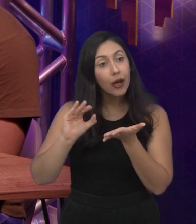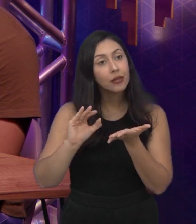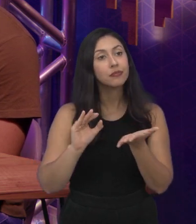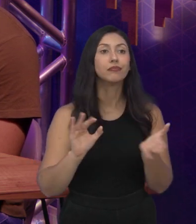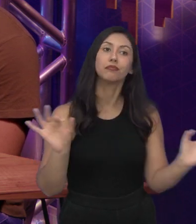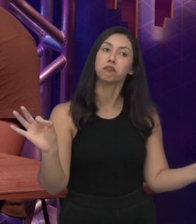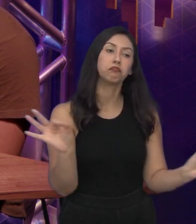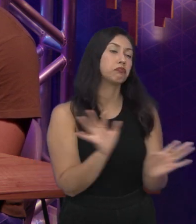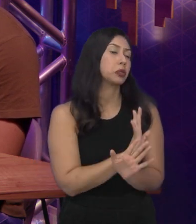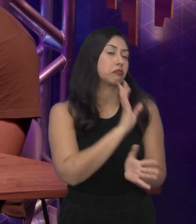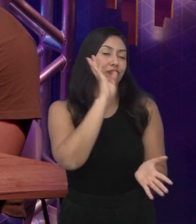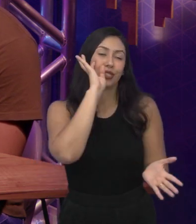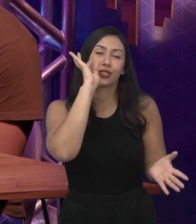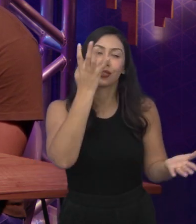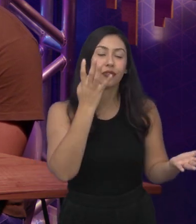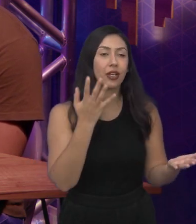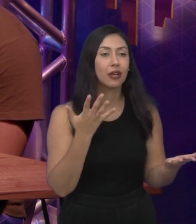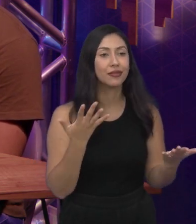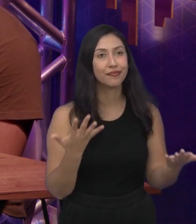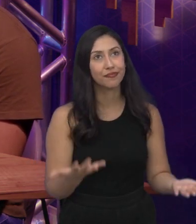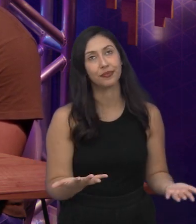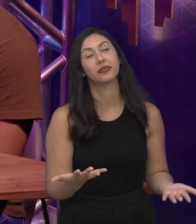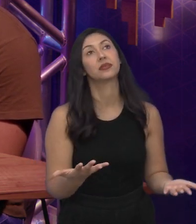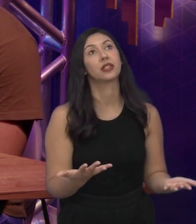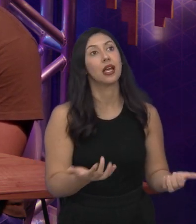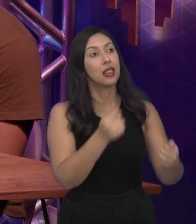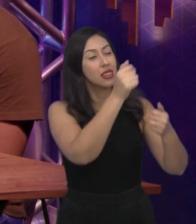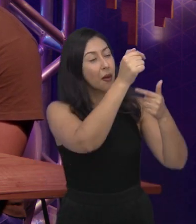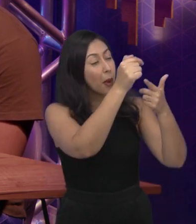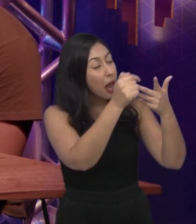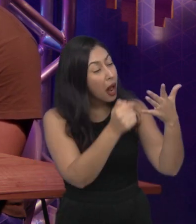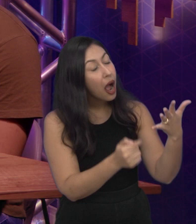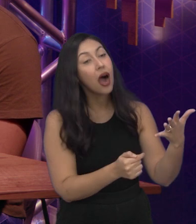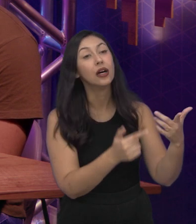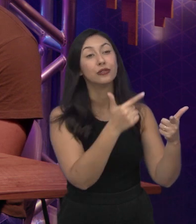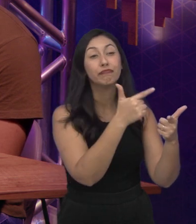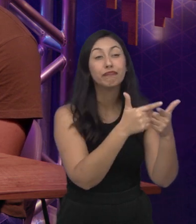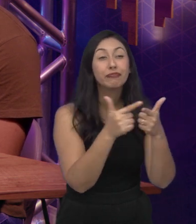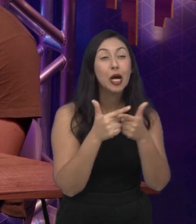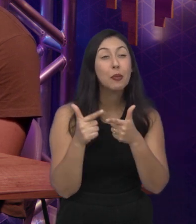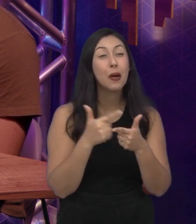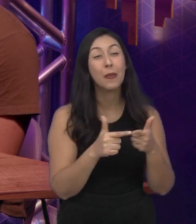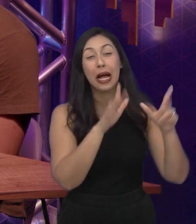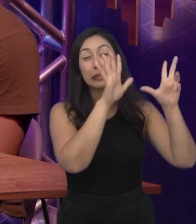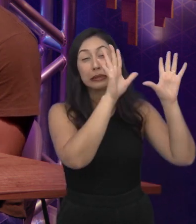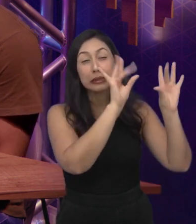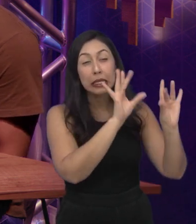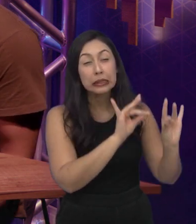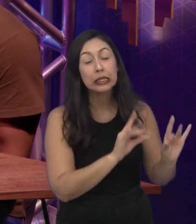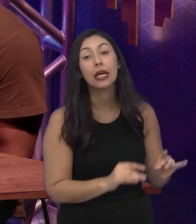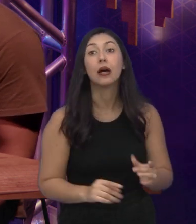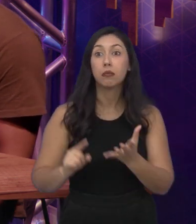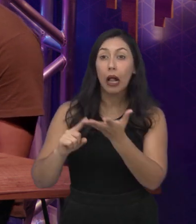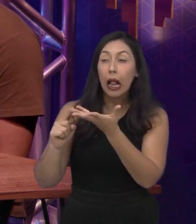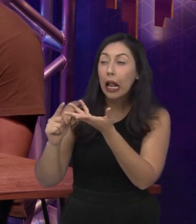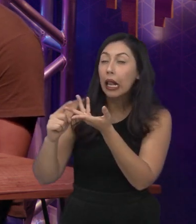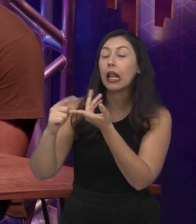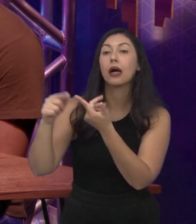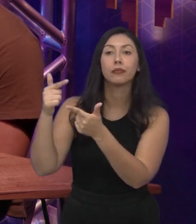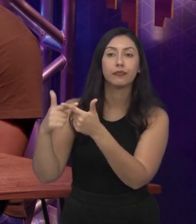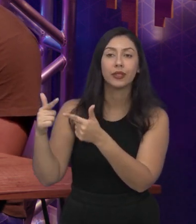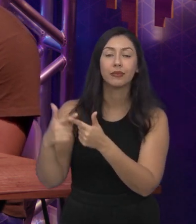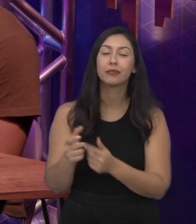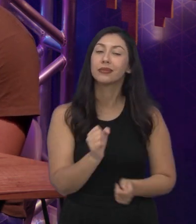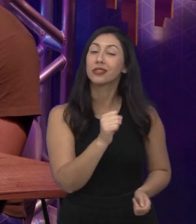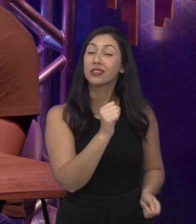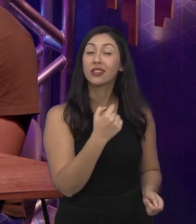de alimentos, nós não teríamos problemas. Então, realmente são raízes muito profundas, né, que a sociedade enfrenta. Né?